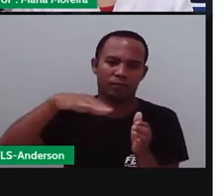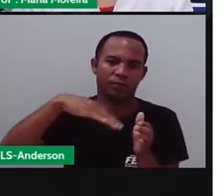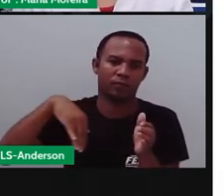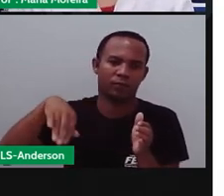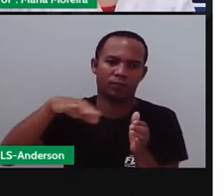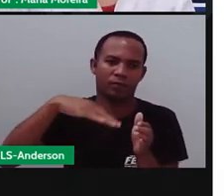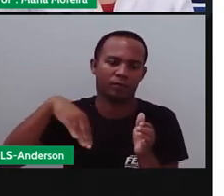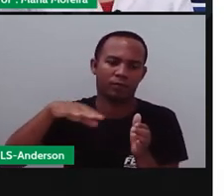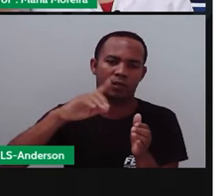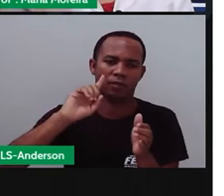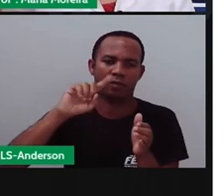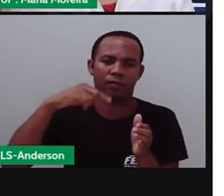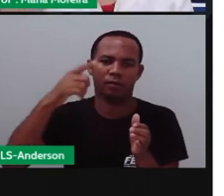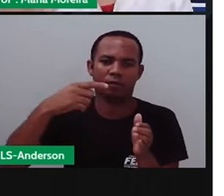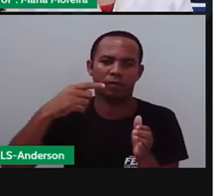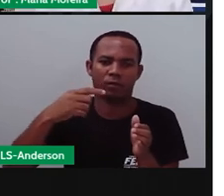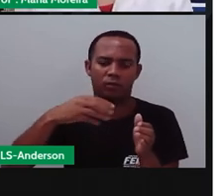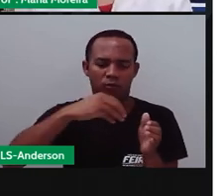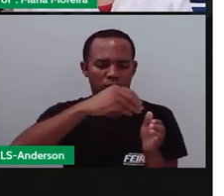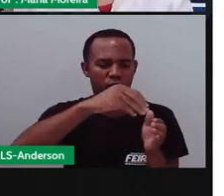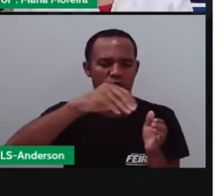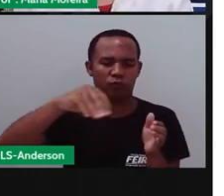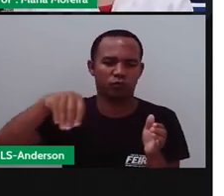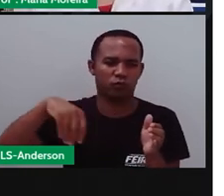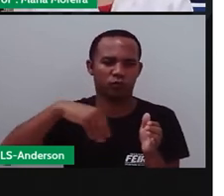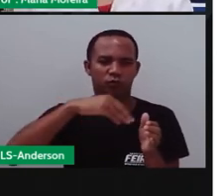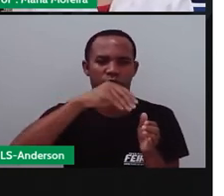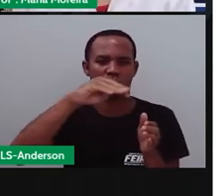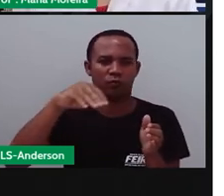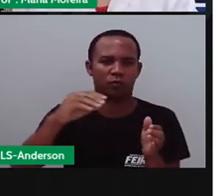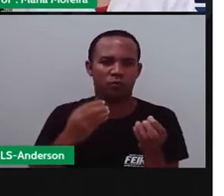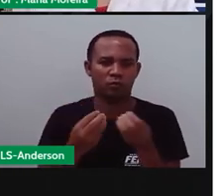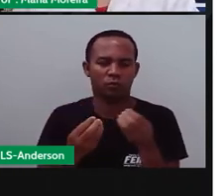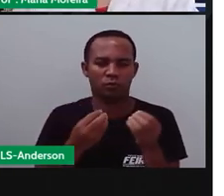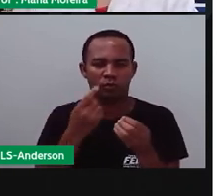você preferir, depois polvilhar farinha de trigo. Para quê? Para que